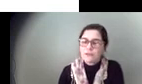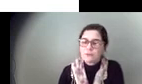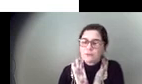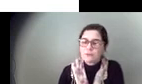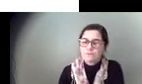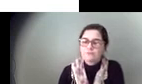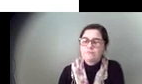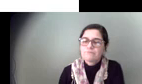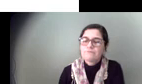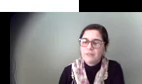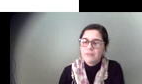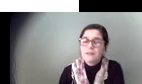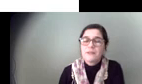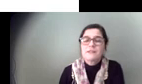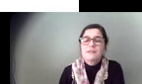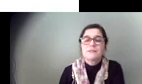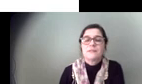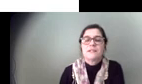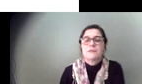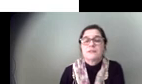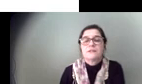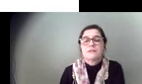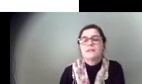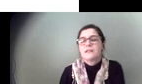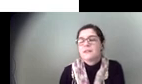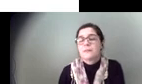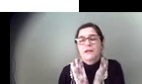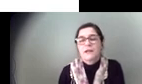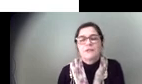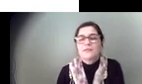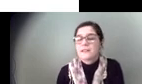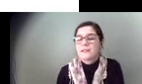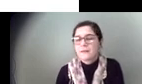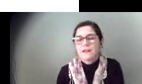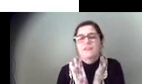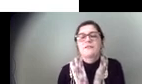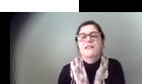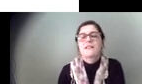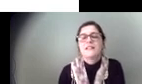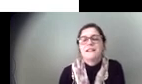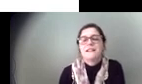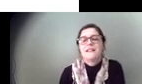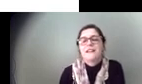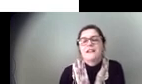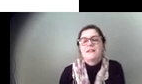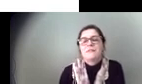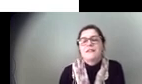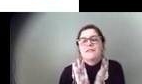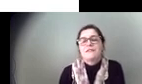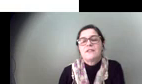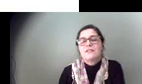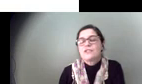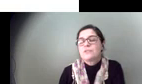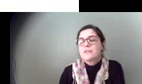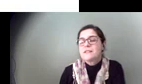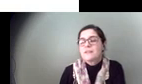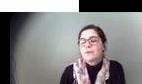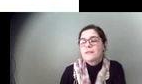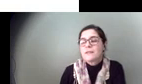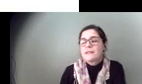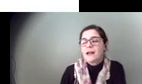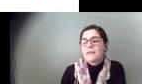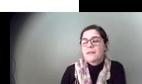é fácil, ainda mais de maneira remota, trabalho, teletrabalho, né? Mas, enfim, a gente